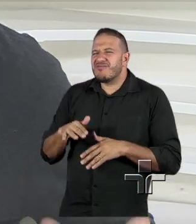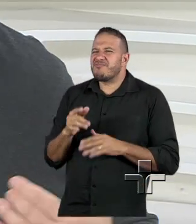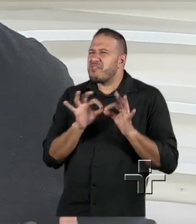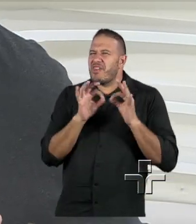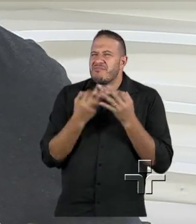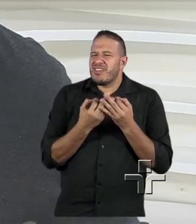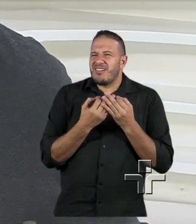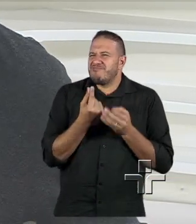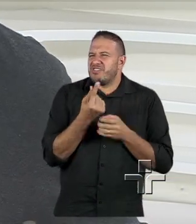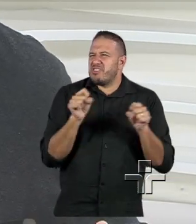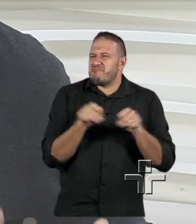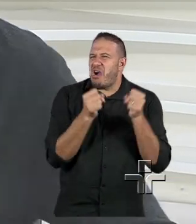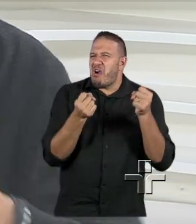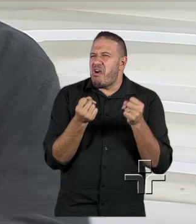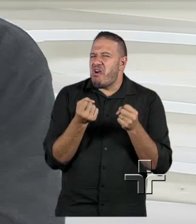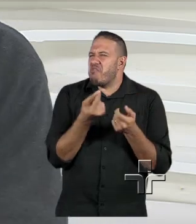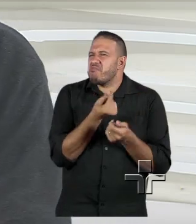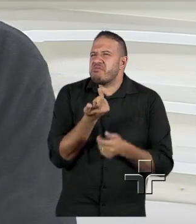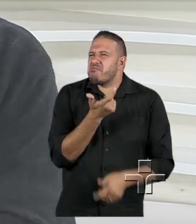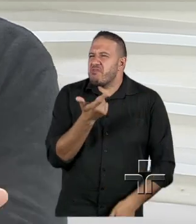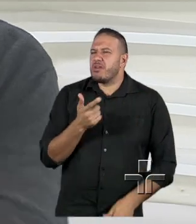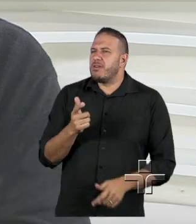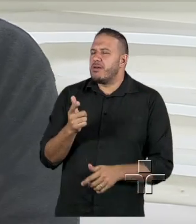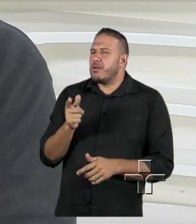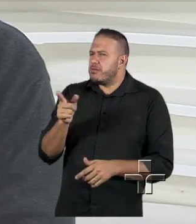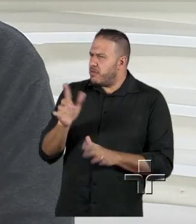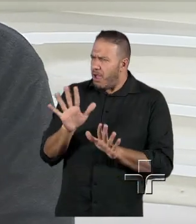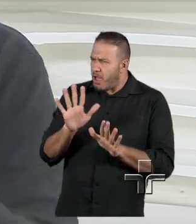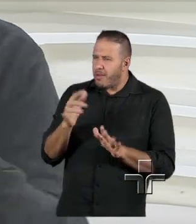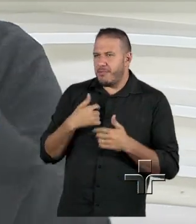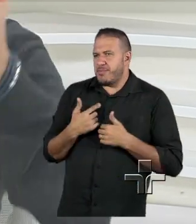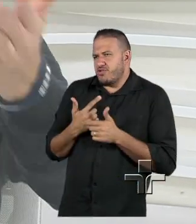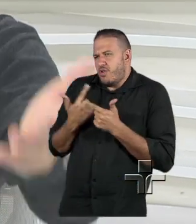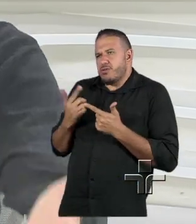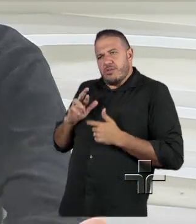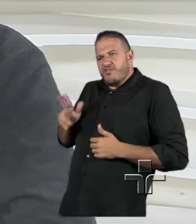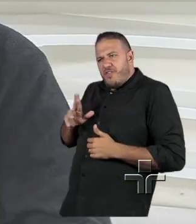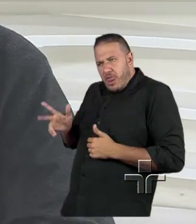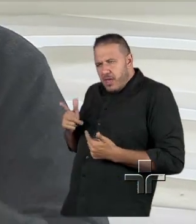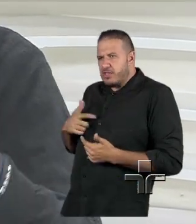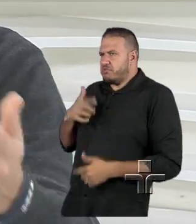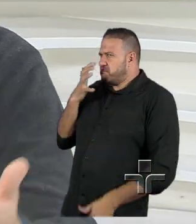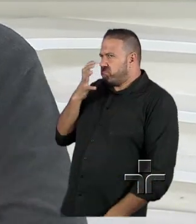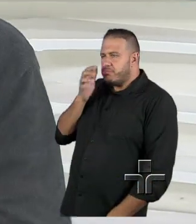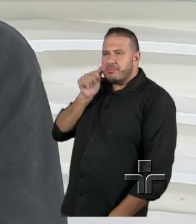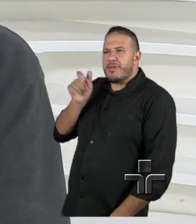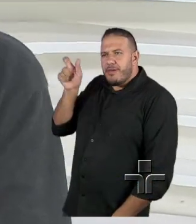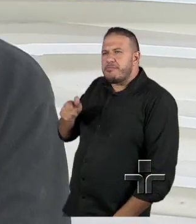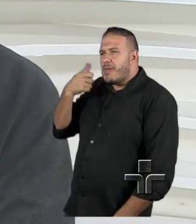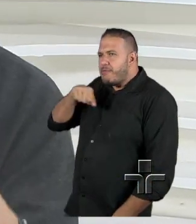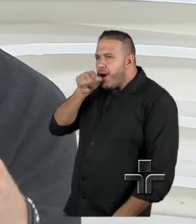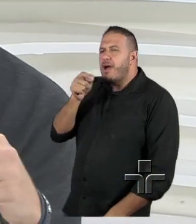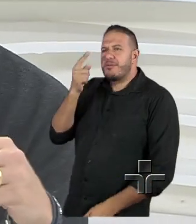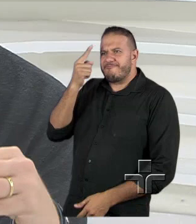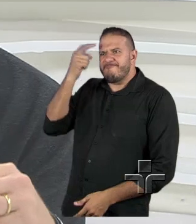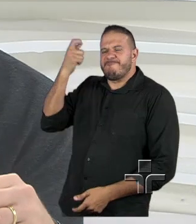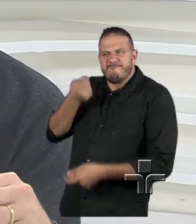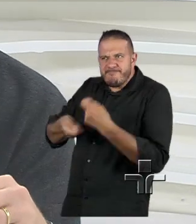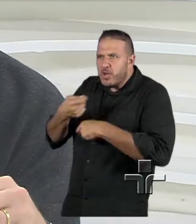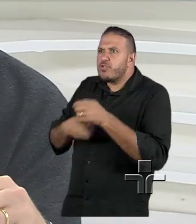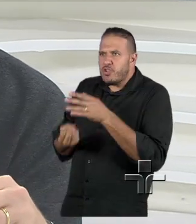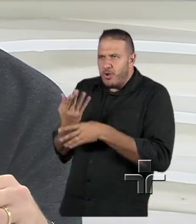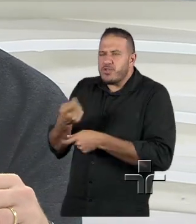na sua casa, né? Que você não tem a mesma sorte que eu tive de ter uma referência incrível da minha mãe, que é uma grande empreendedora,